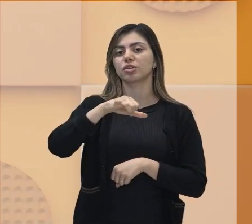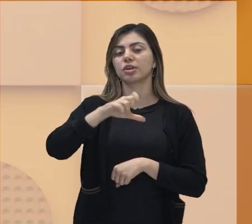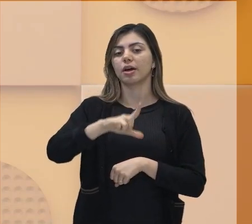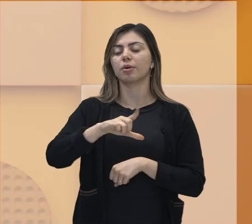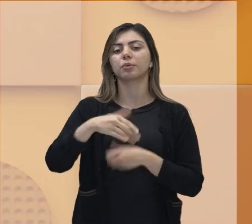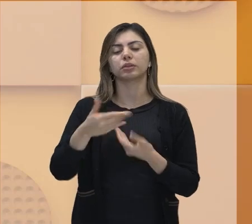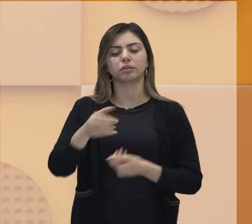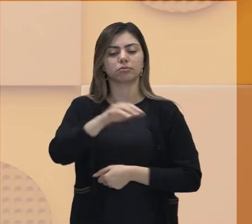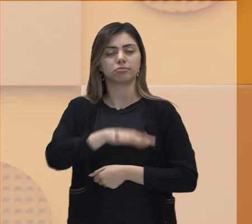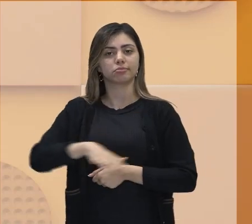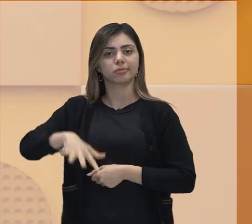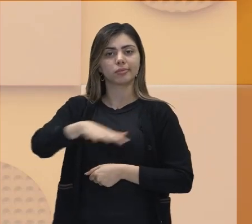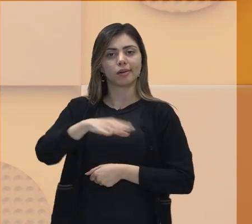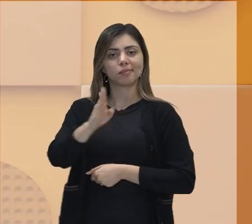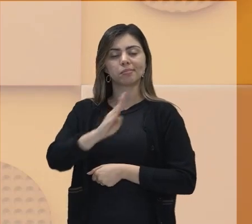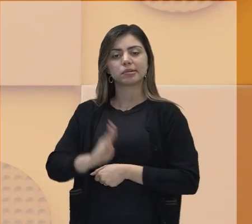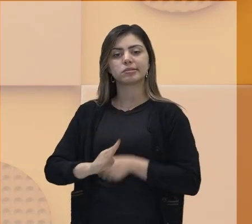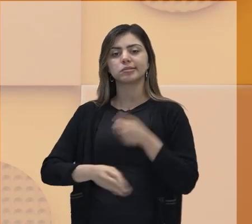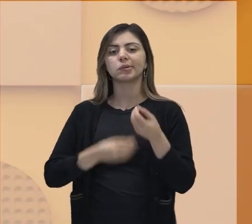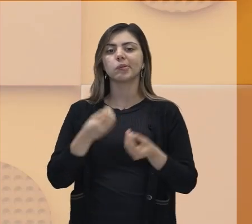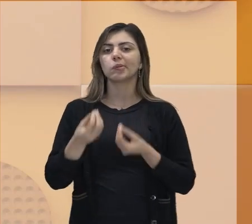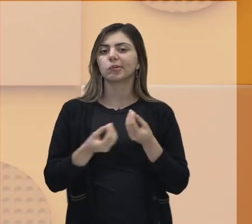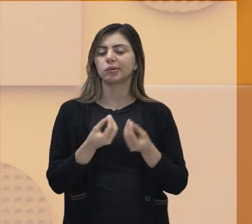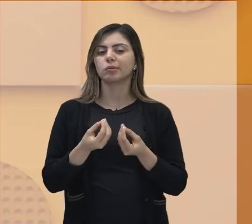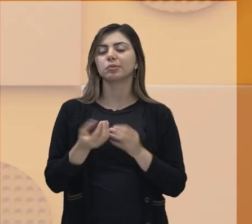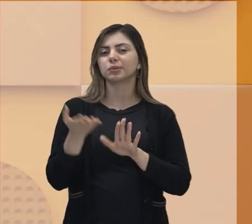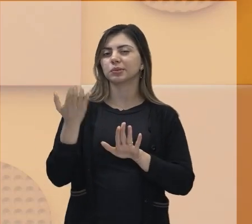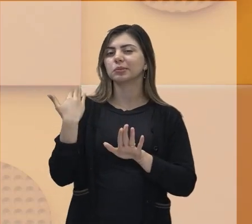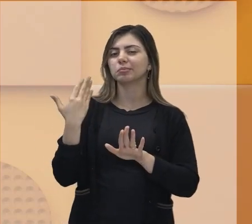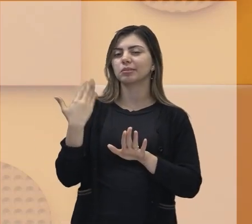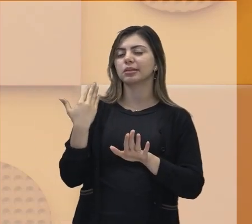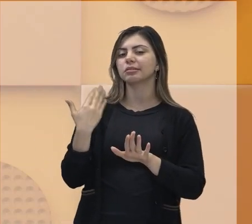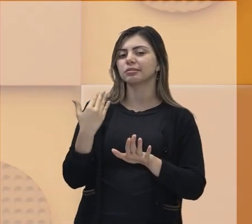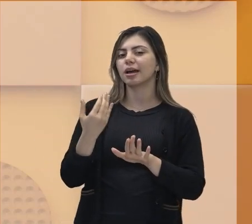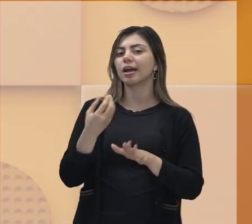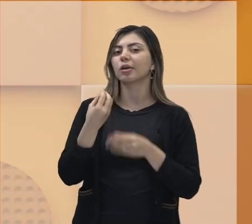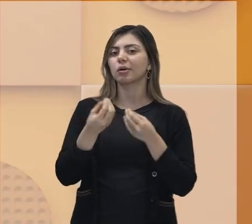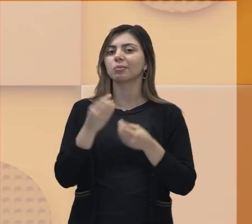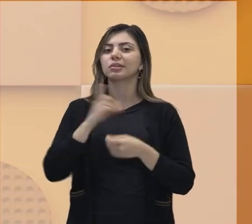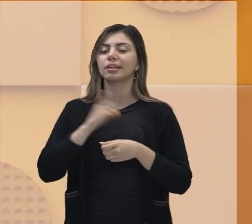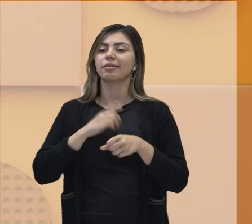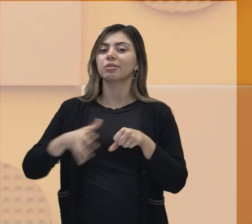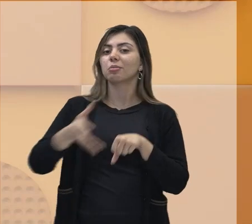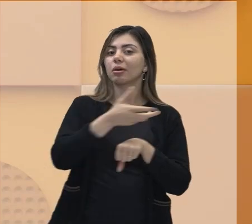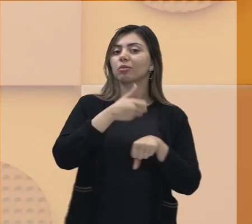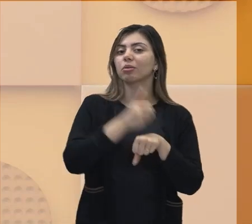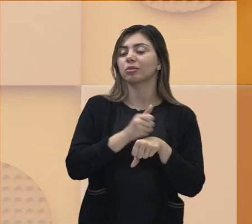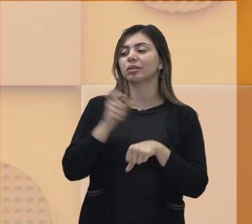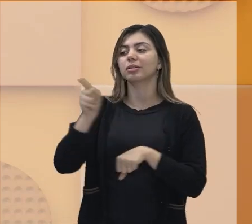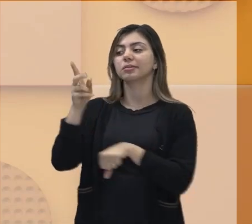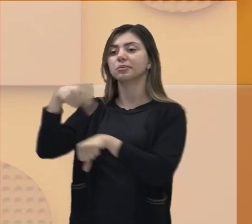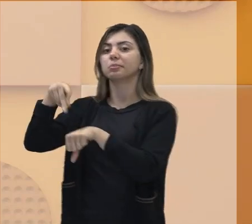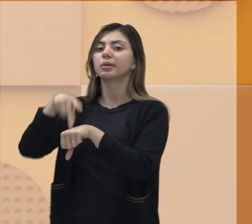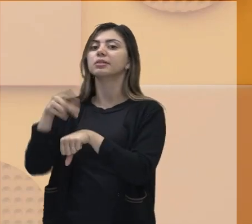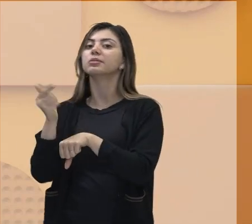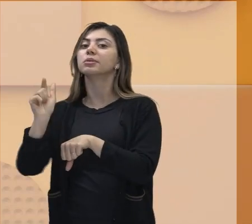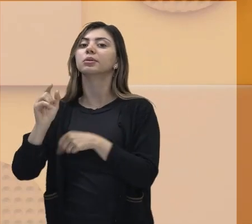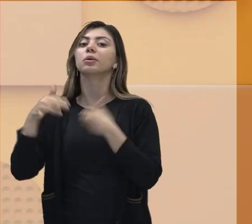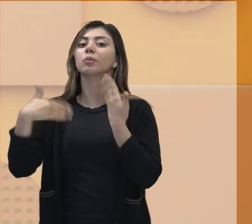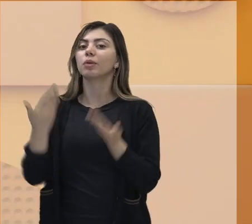nosso território, o território brasileiro, ele era colônia de uma metrópole. Qual